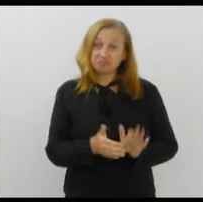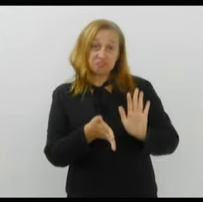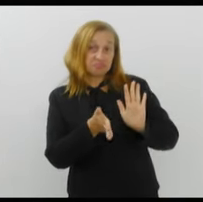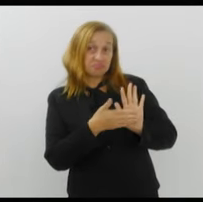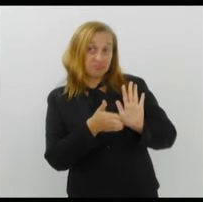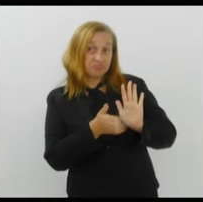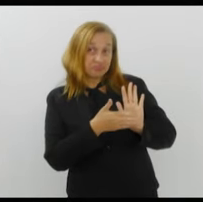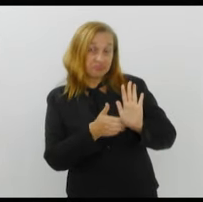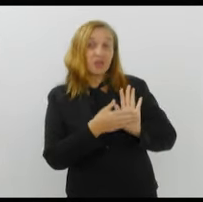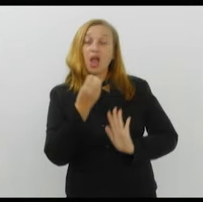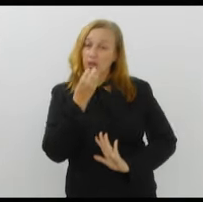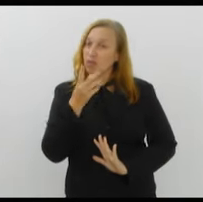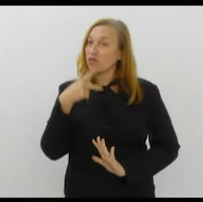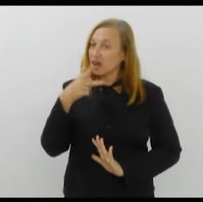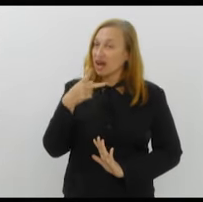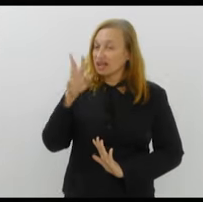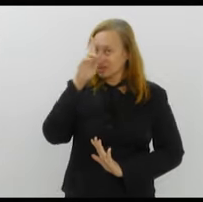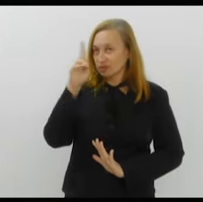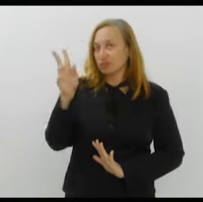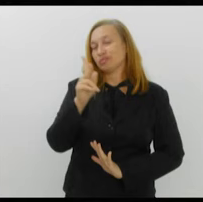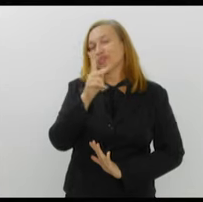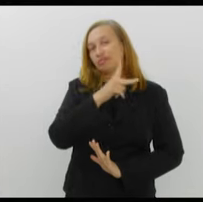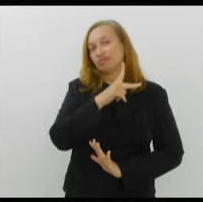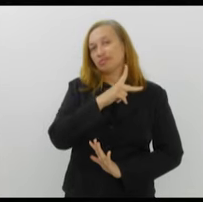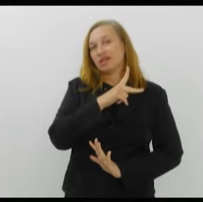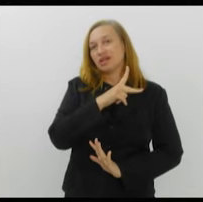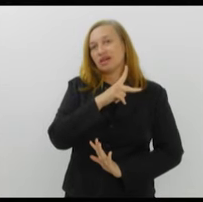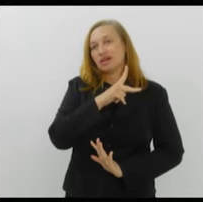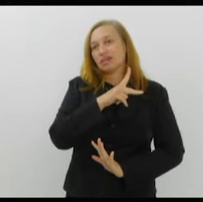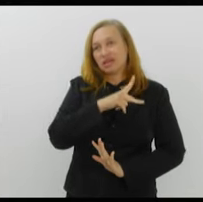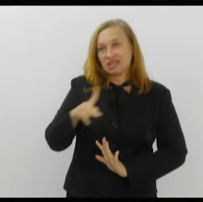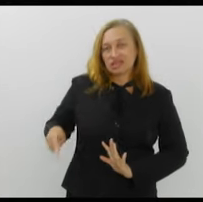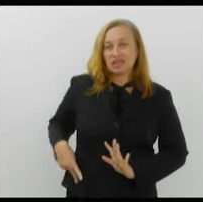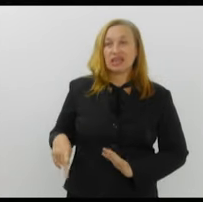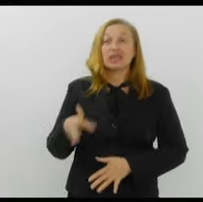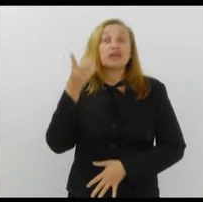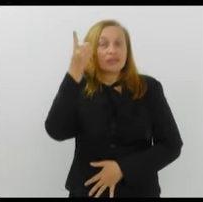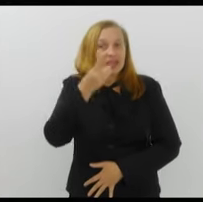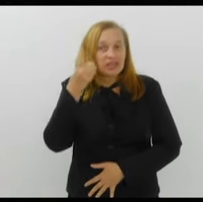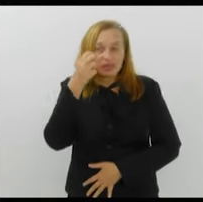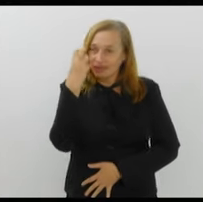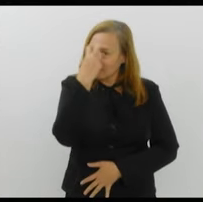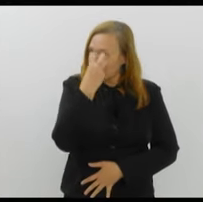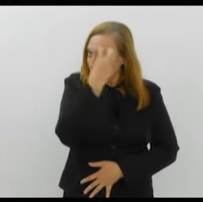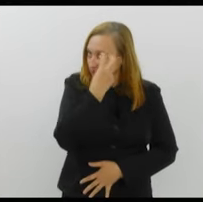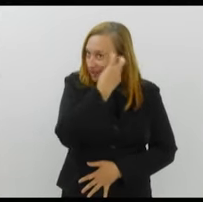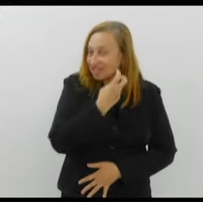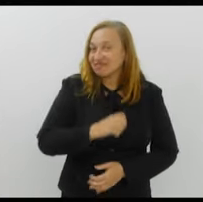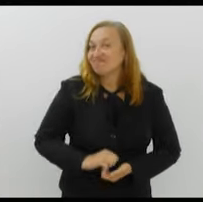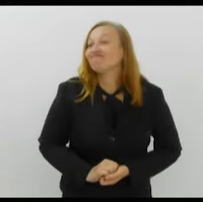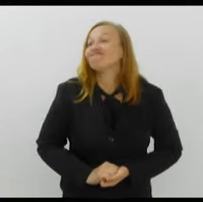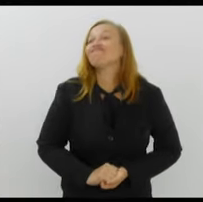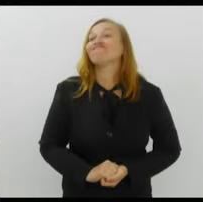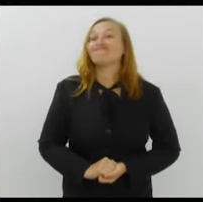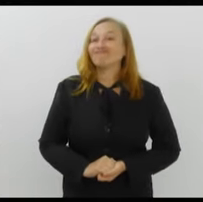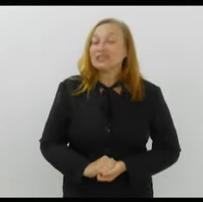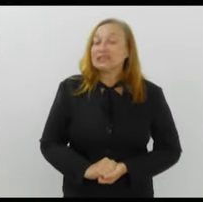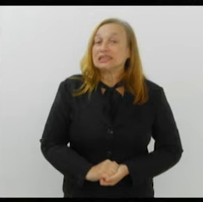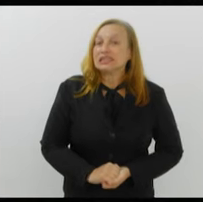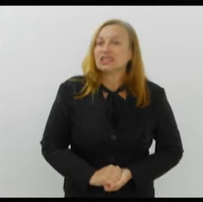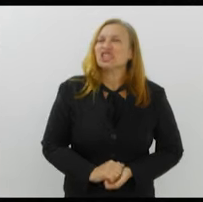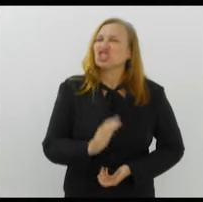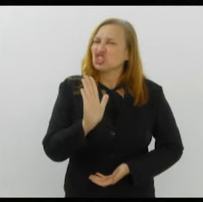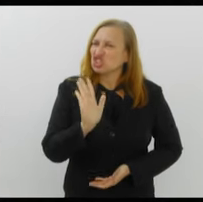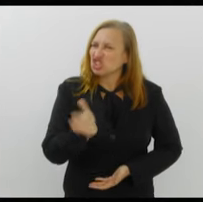Proposta, e é bom frisar, senhor presidente, pela deputada Verônica Lima, que inclusive já